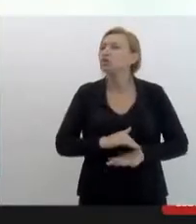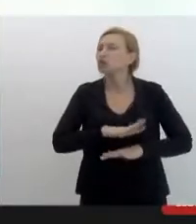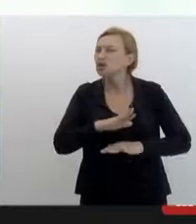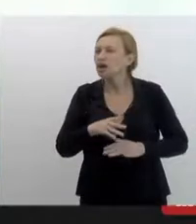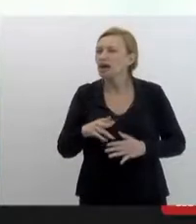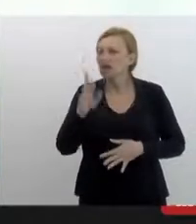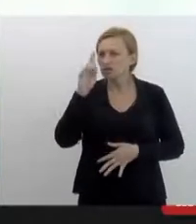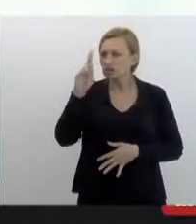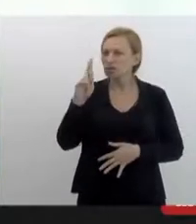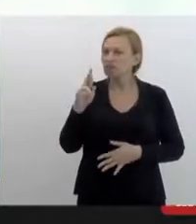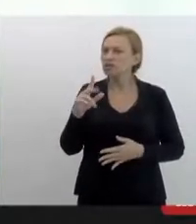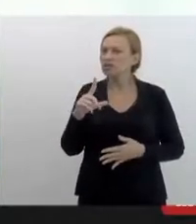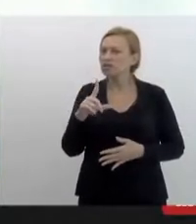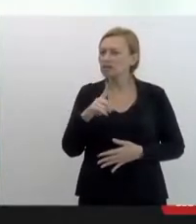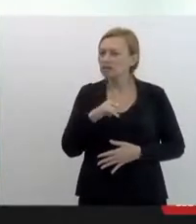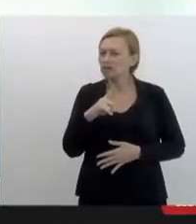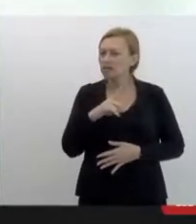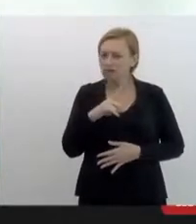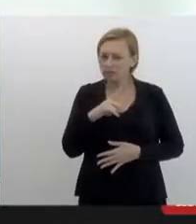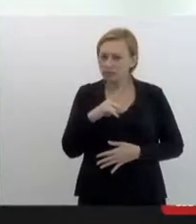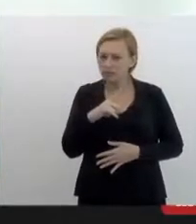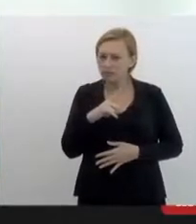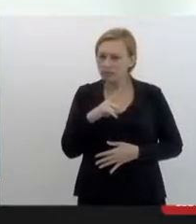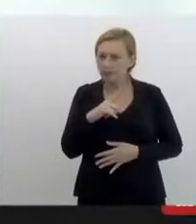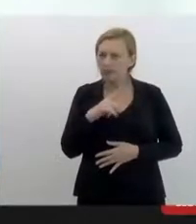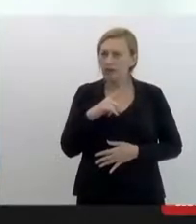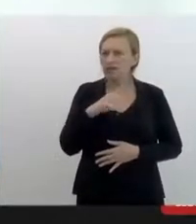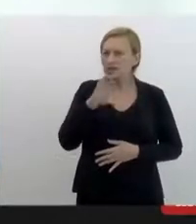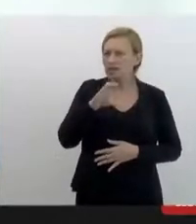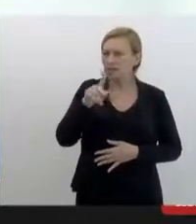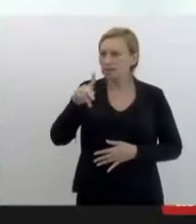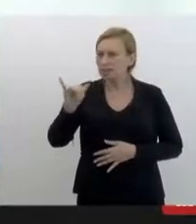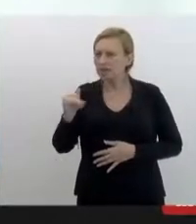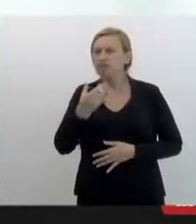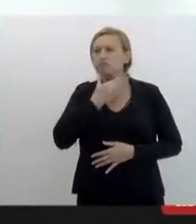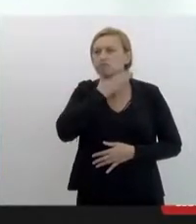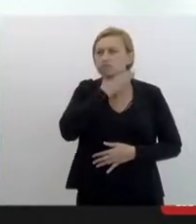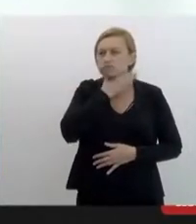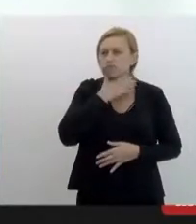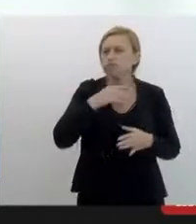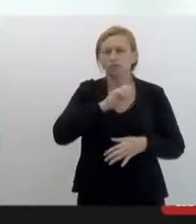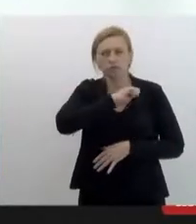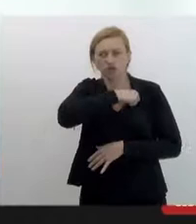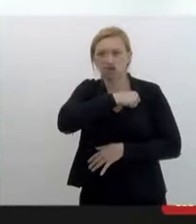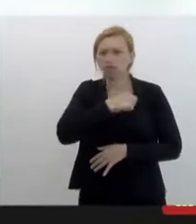participou em algum momento da CPI da crise fiscal de